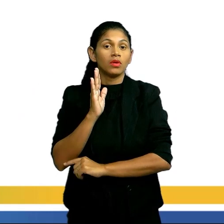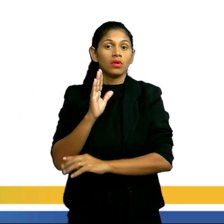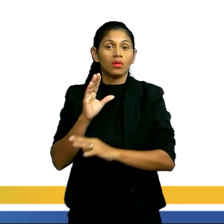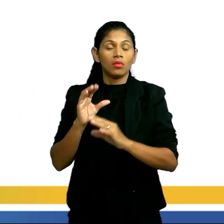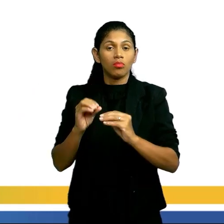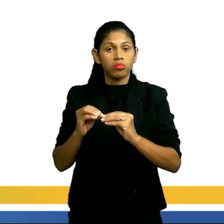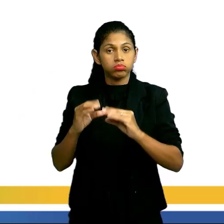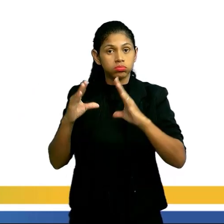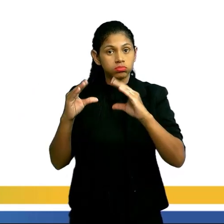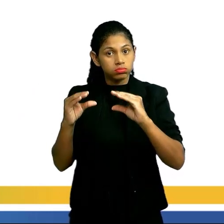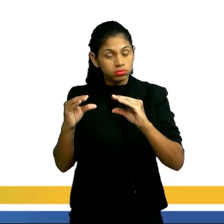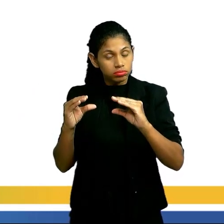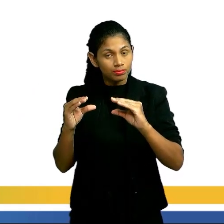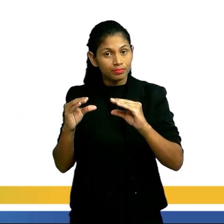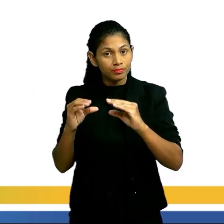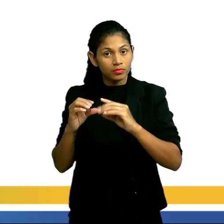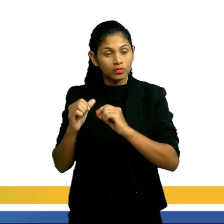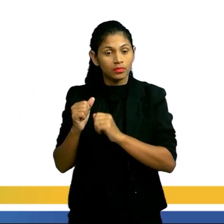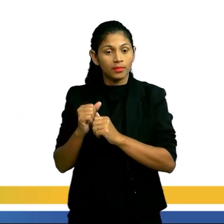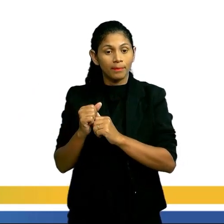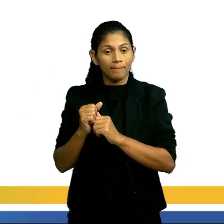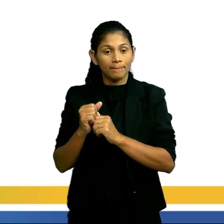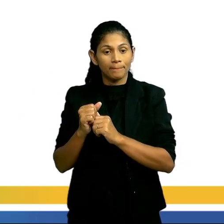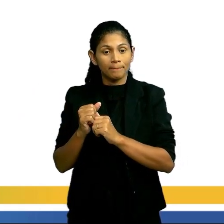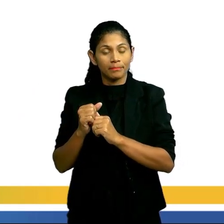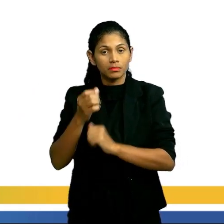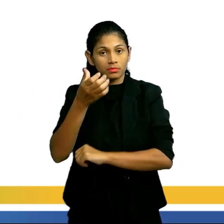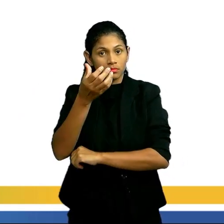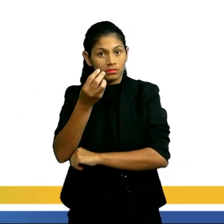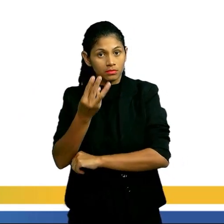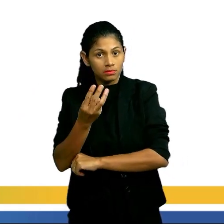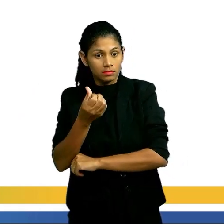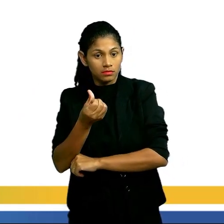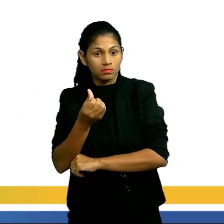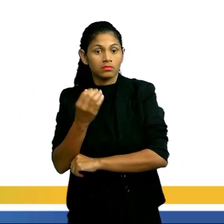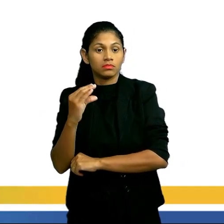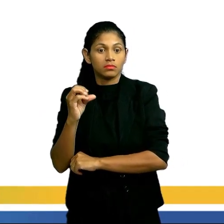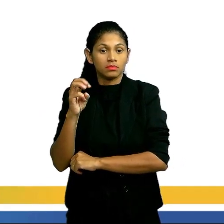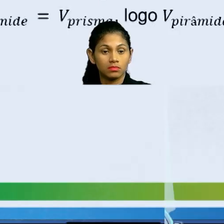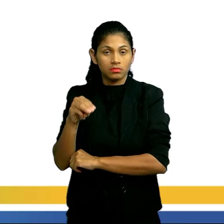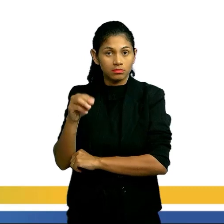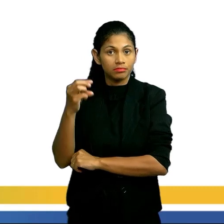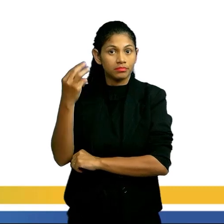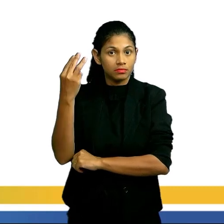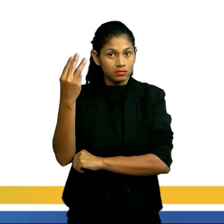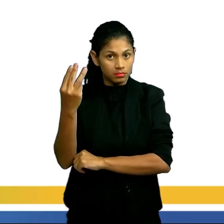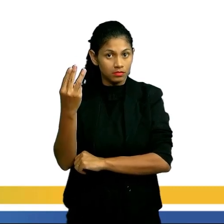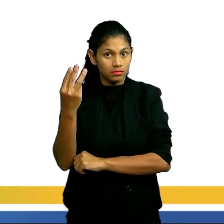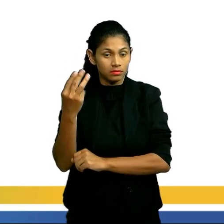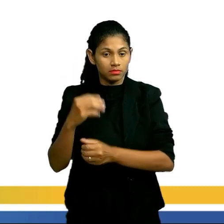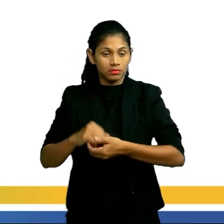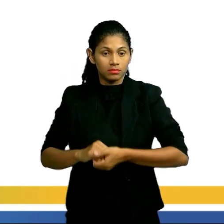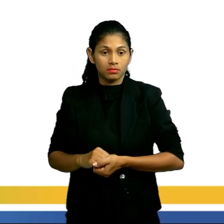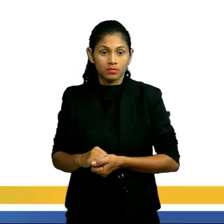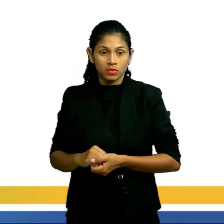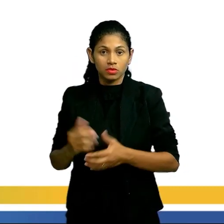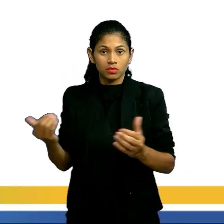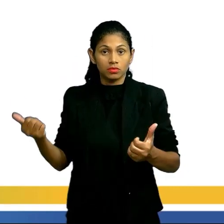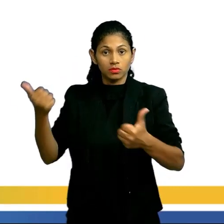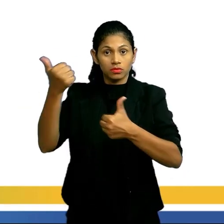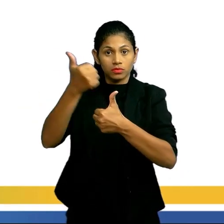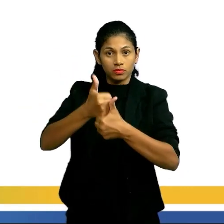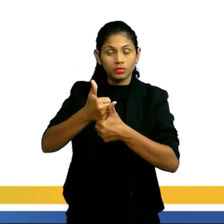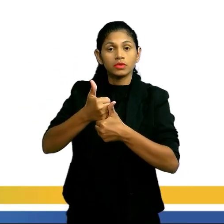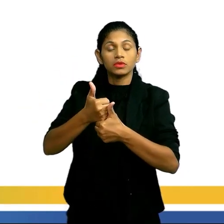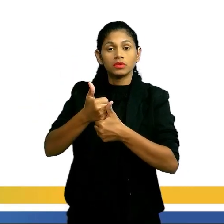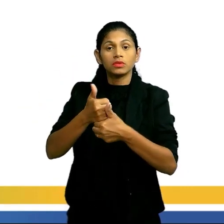prisma, então, o volume da pirâmide vai ser 36 centímetros cúbicos também. E aí é só substituir na fórmula.